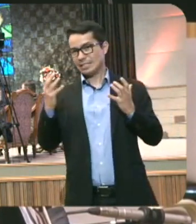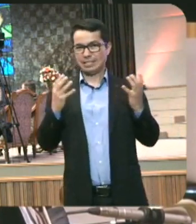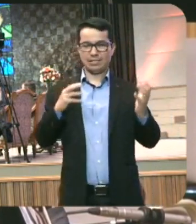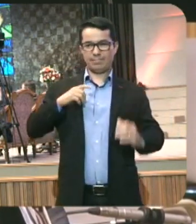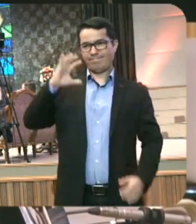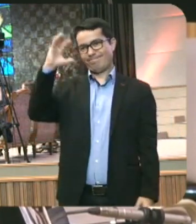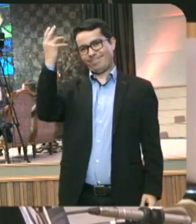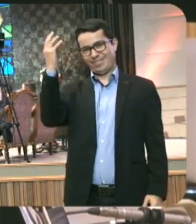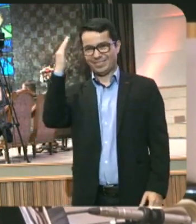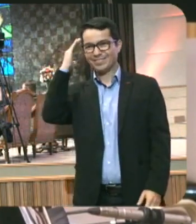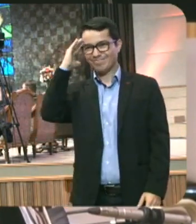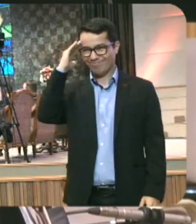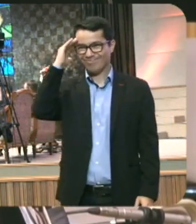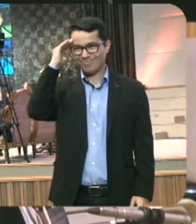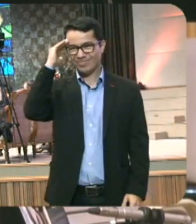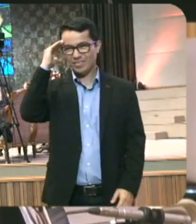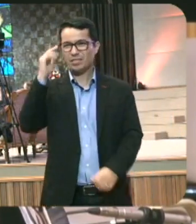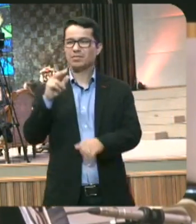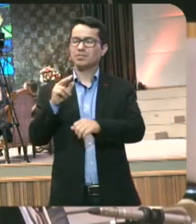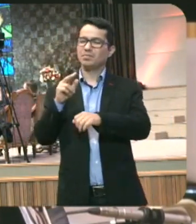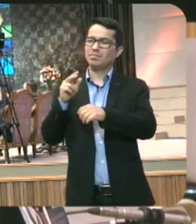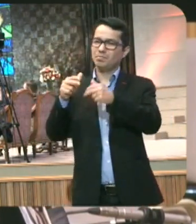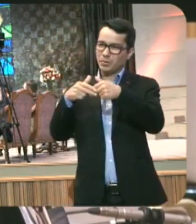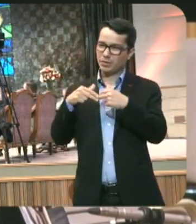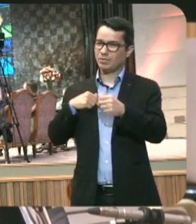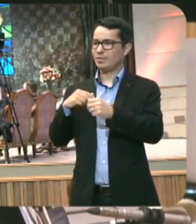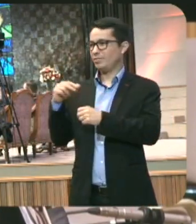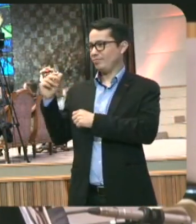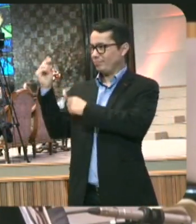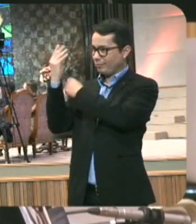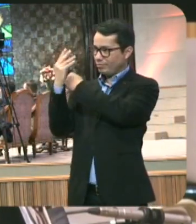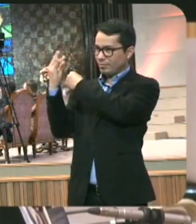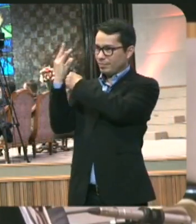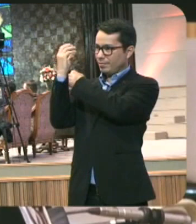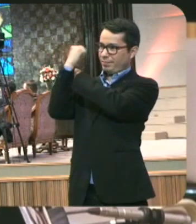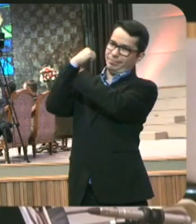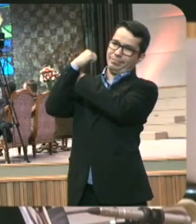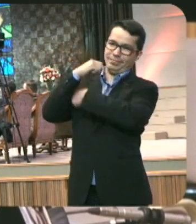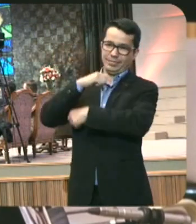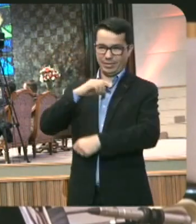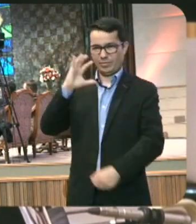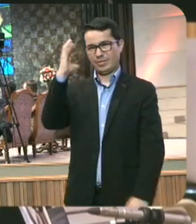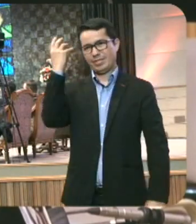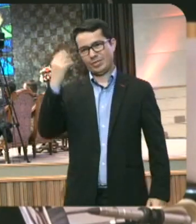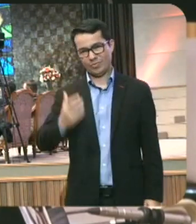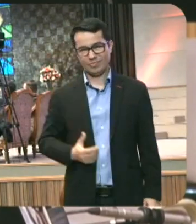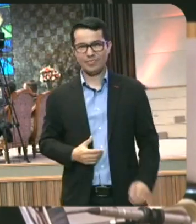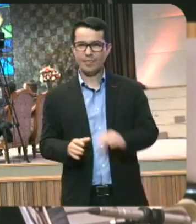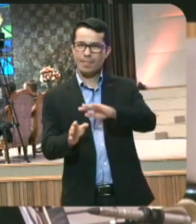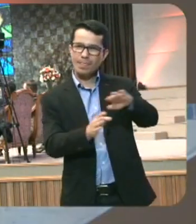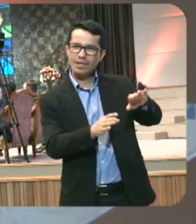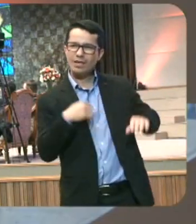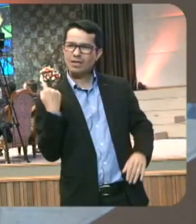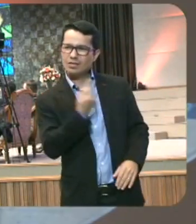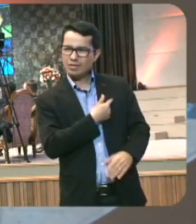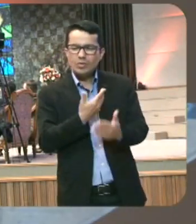porque à medida que a gente vai lendo a palavra de Deus, a gente vai descobrir que